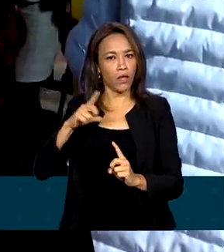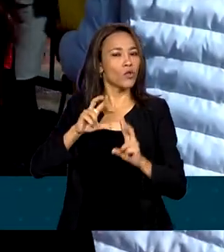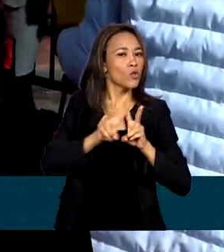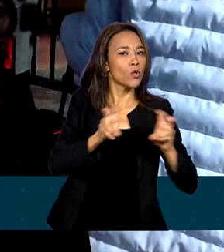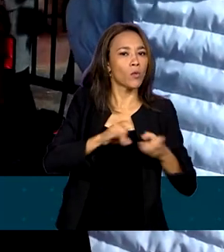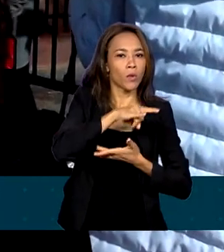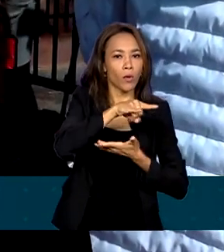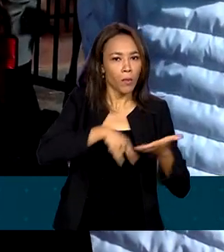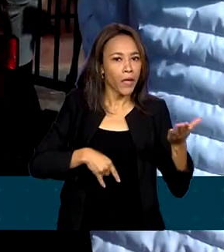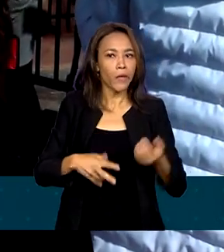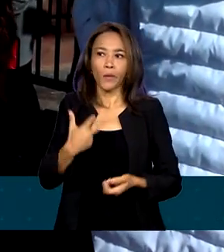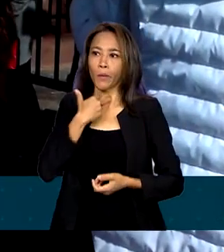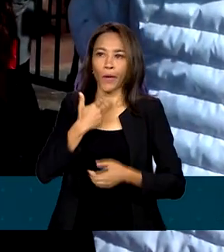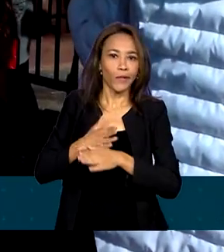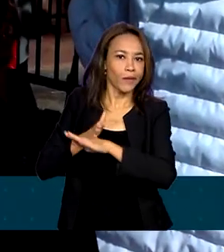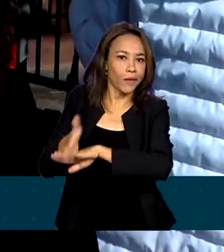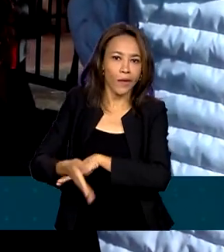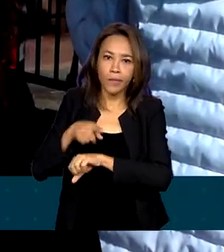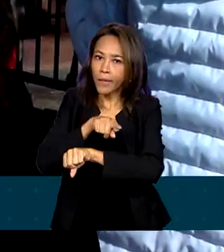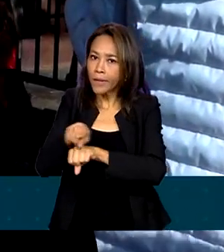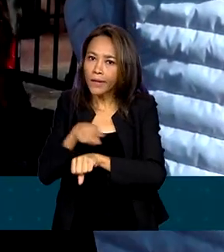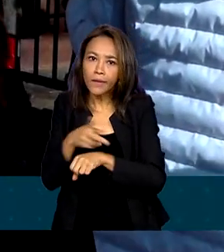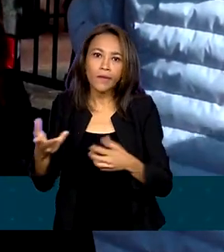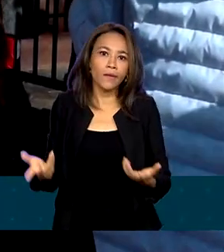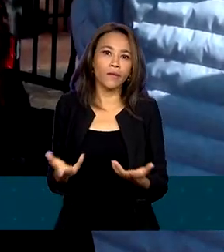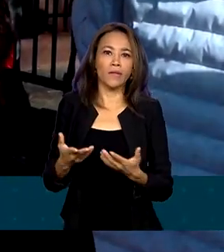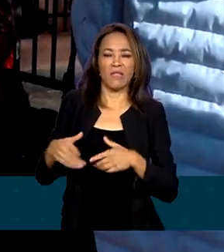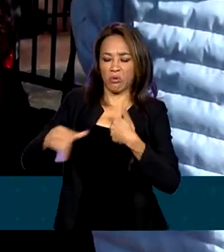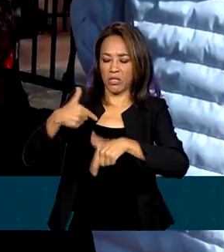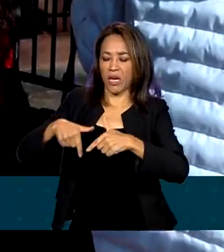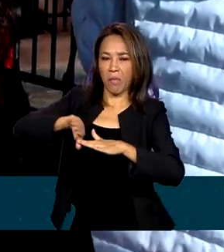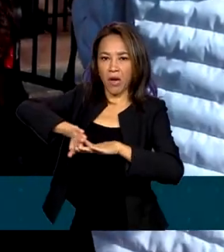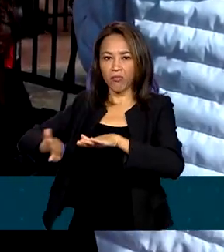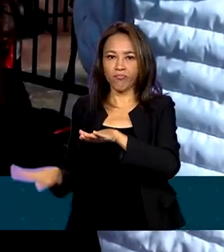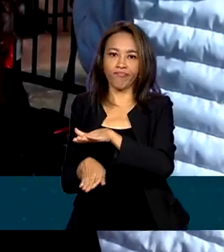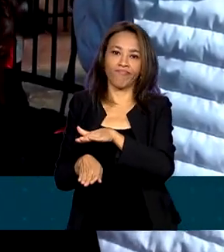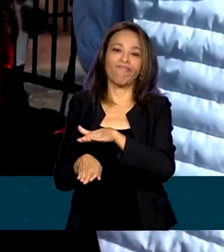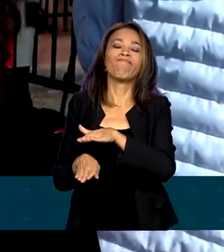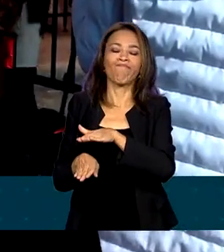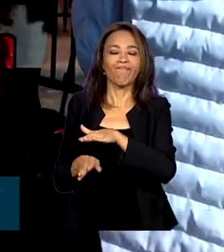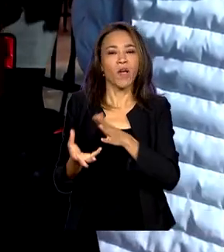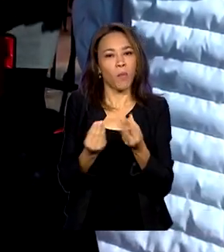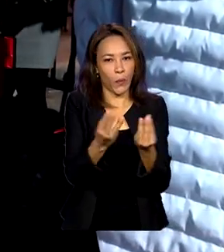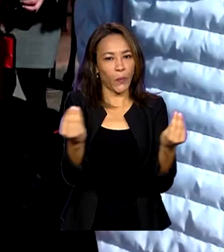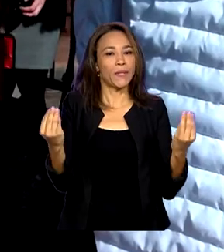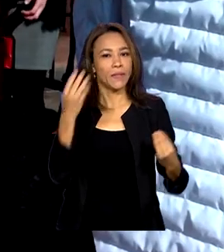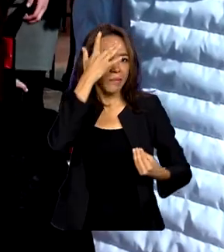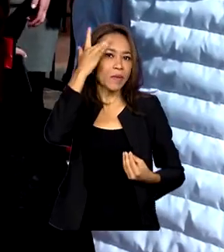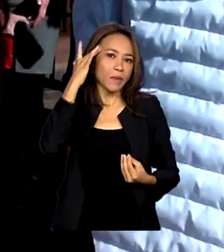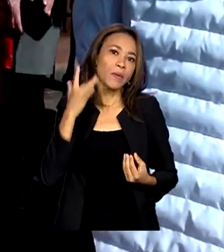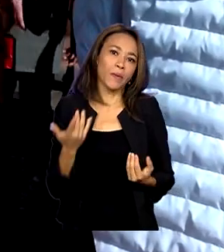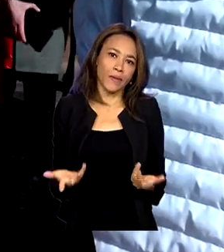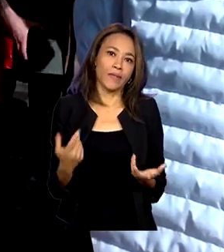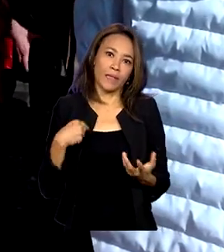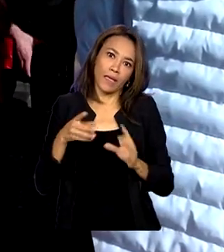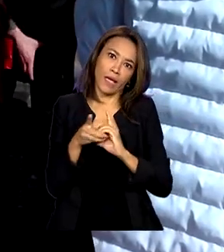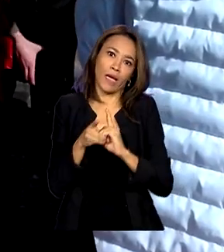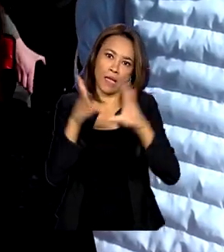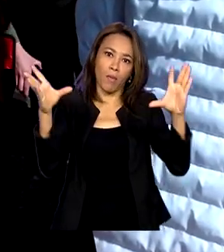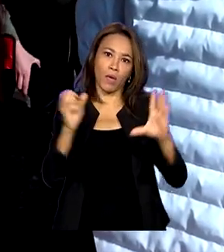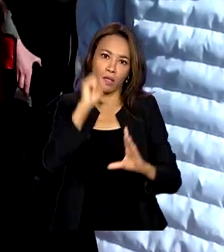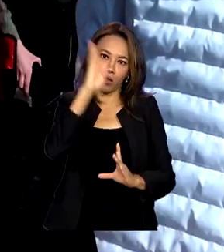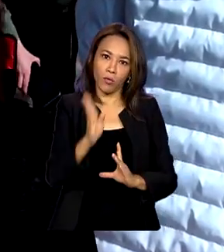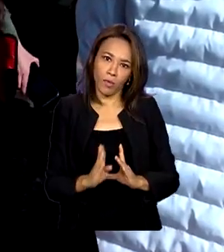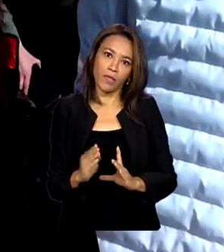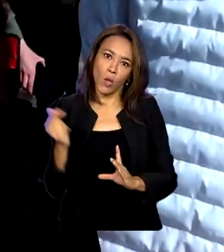documentação, quanto não poder entrar no país, quando tem que ter subemprego. E, então, muitas pessoas estão apostando que a democracia do Brasil